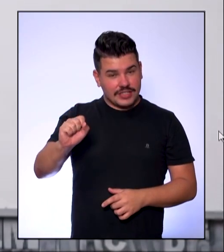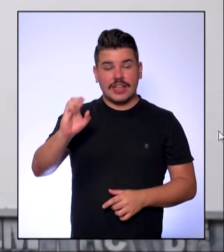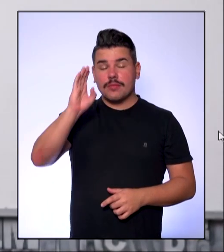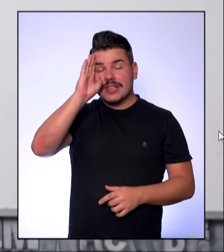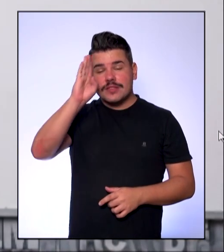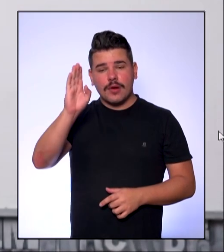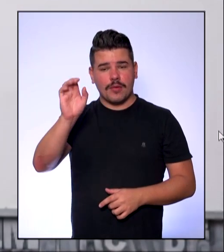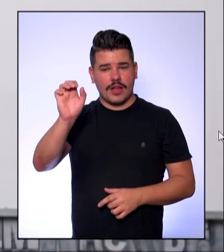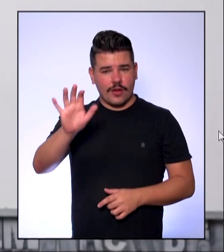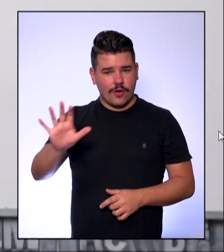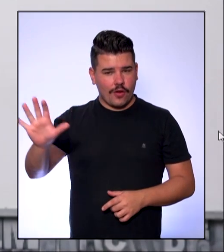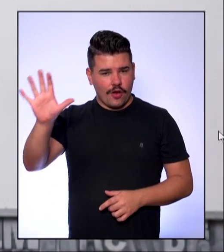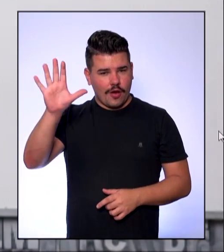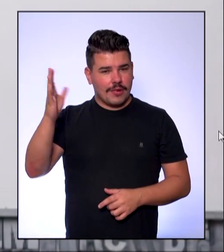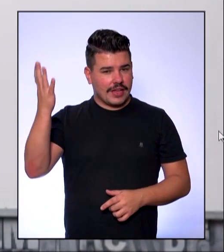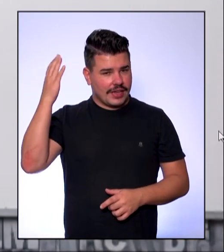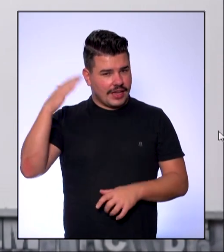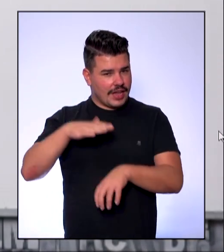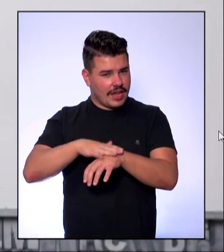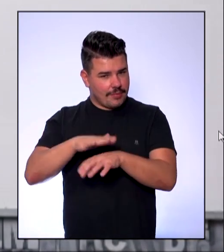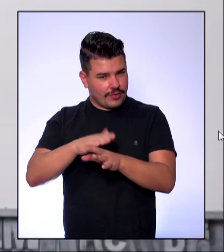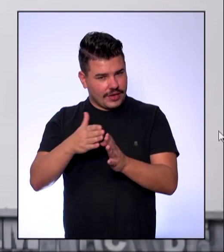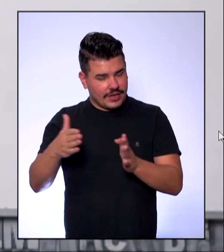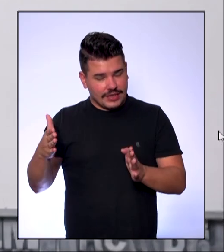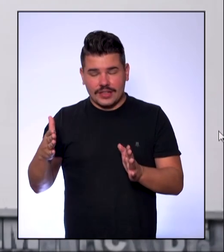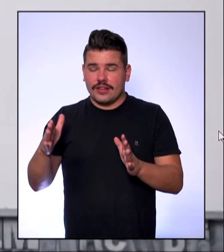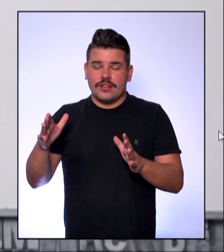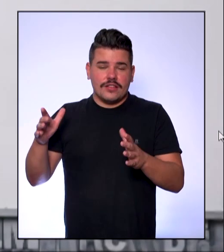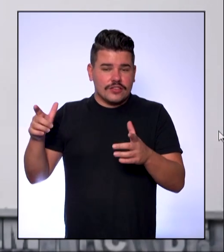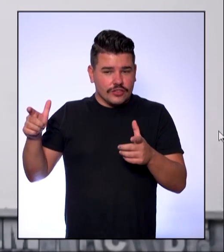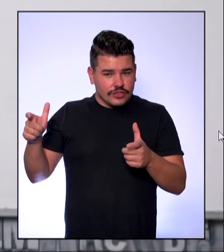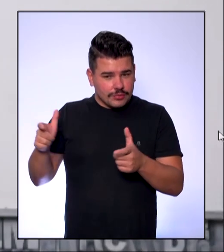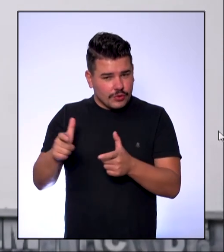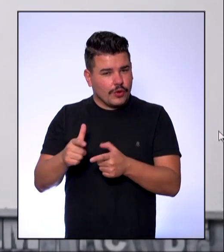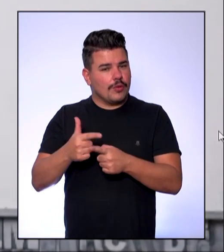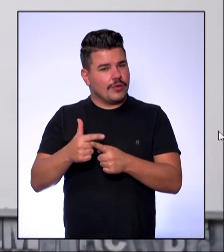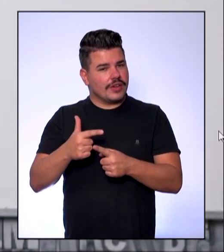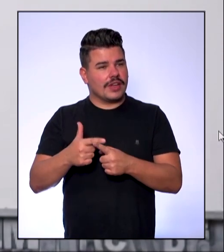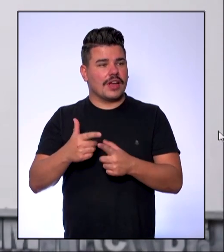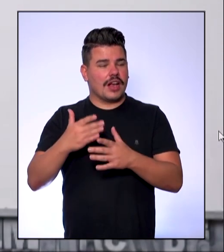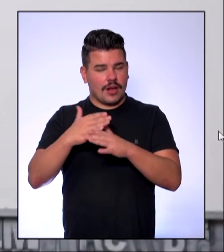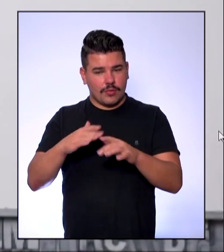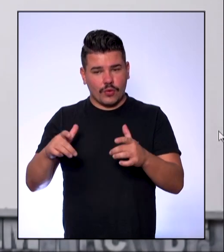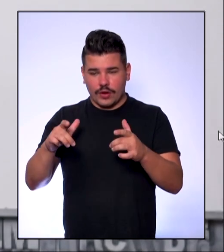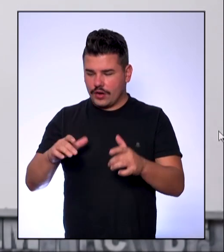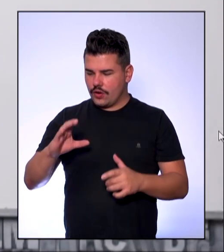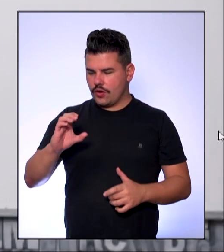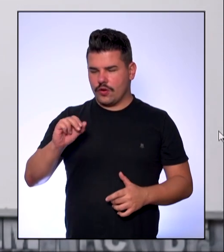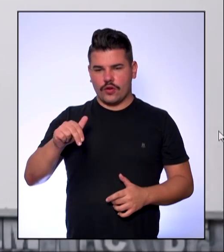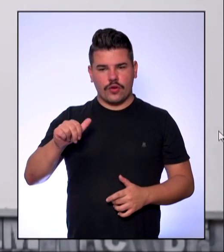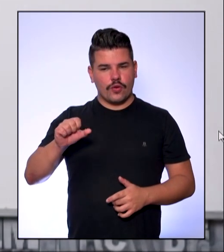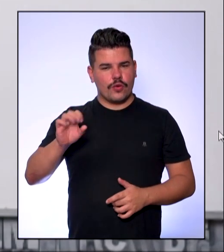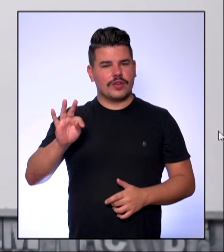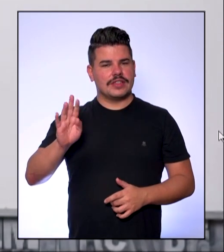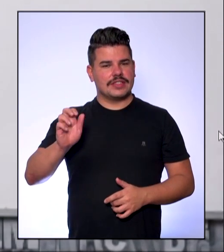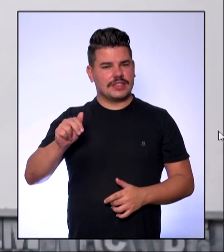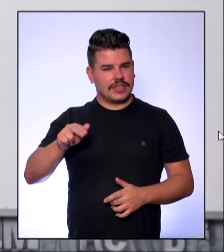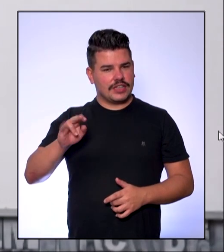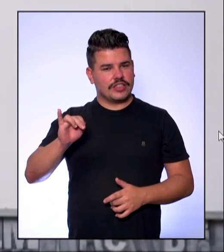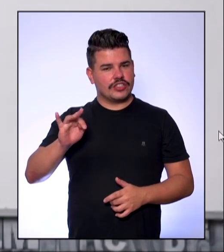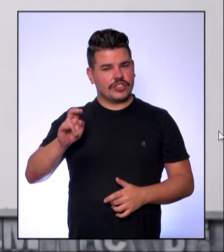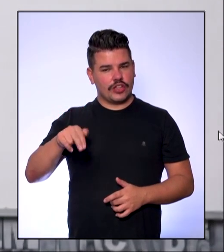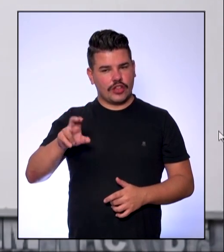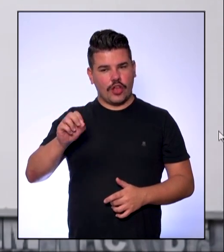Europa na ocasião e que havia sido fechada devido à queda de Constantinopla em 1453 pela invasão do